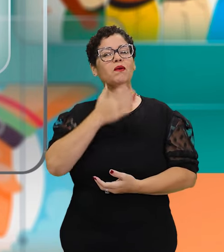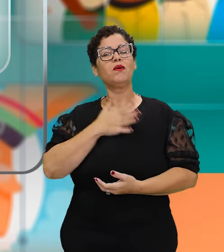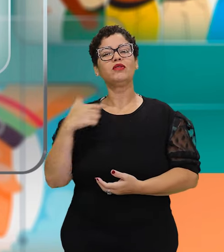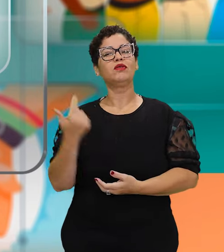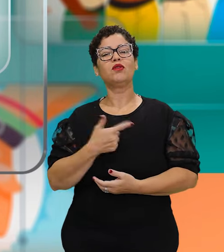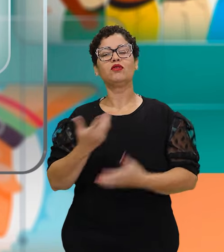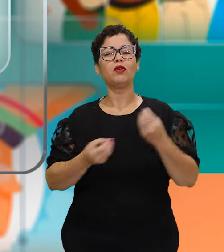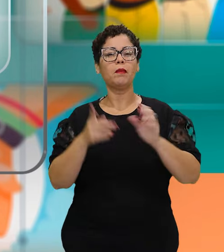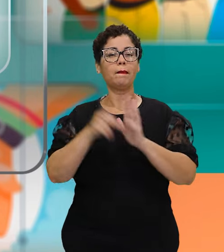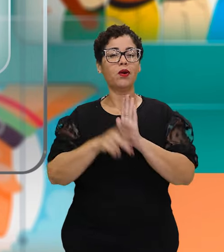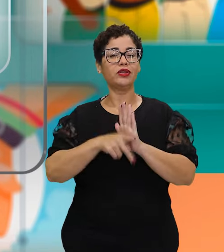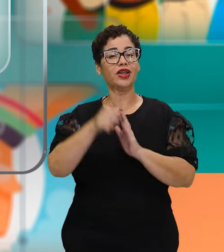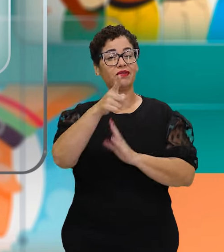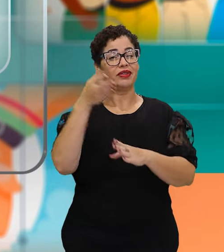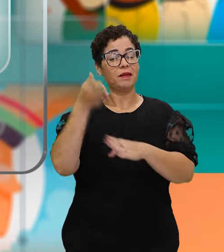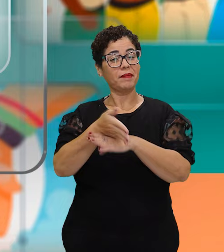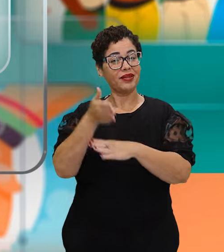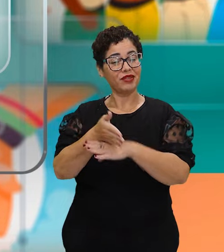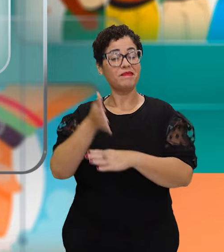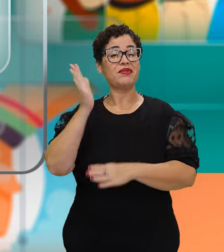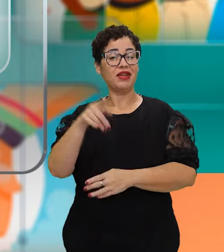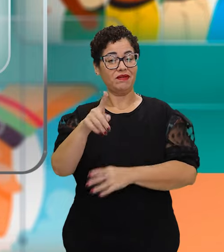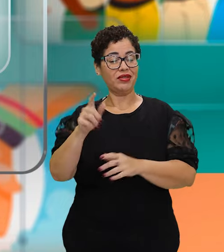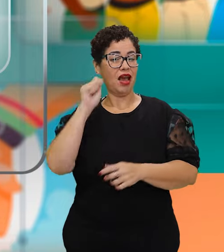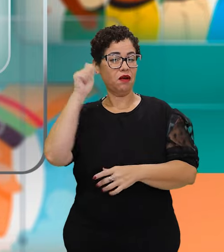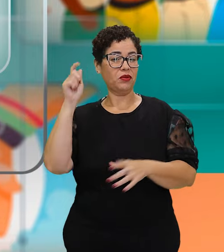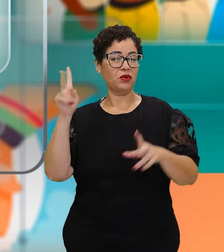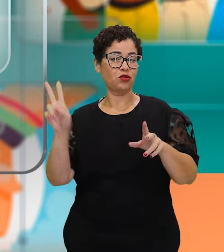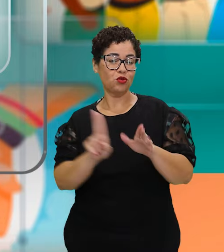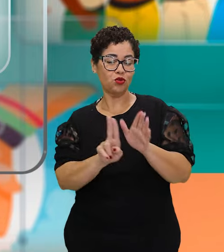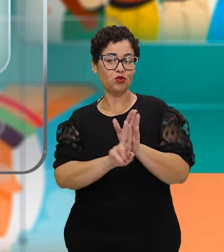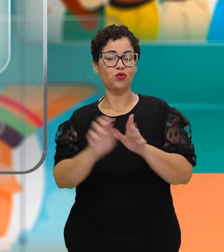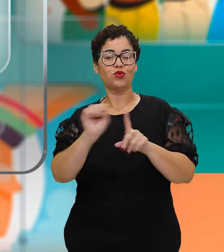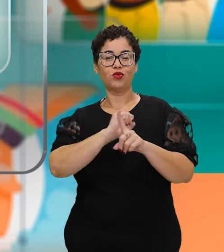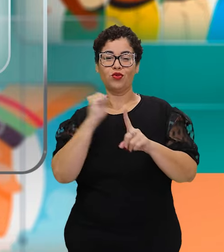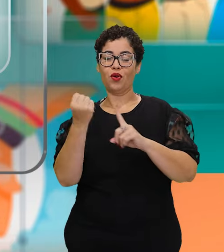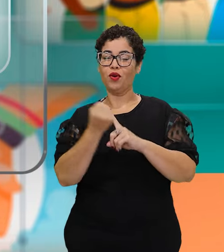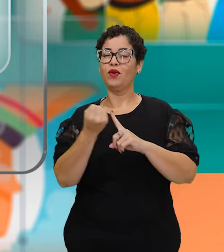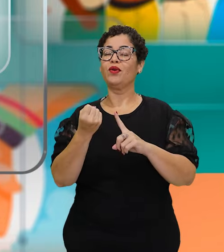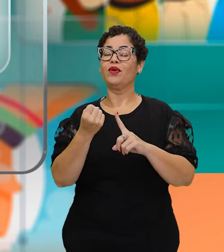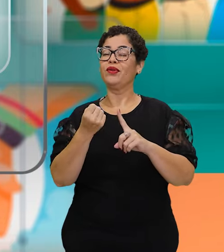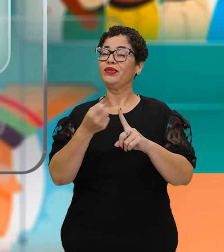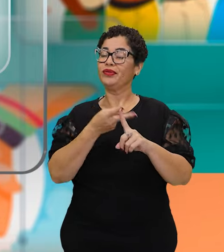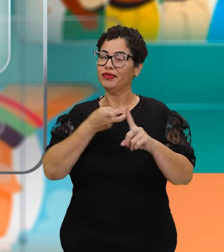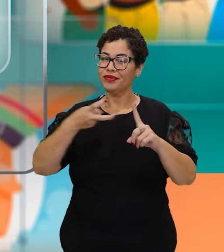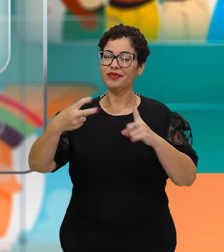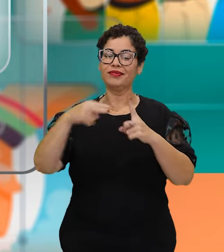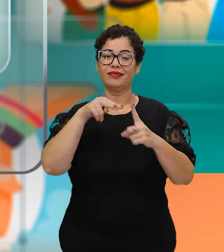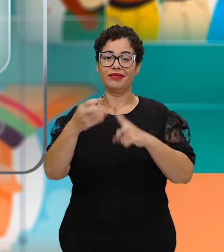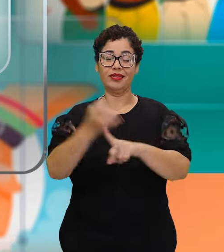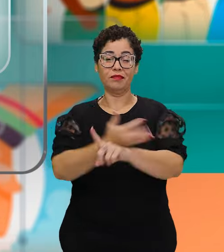nós sobre o projeto em que você participou como coautora, sobre o socioemocional da editora Educar e como materiais assim